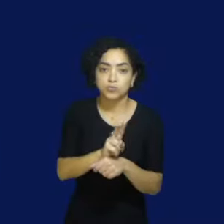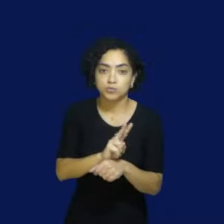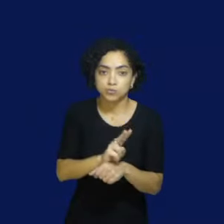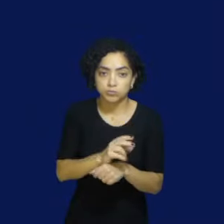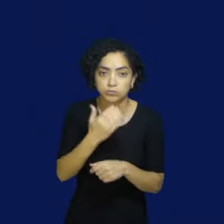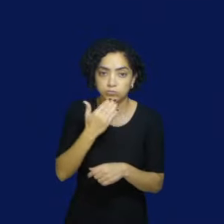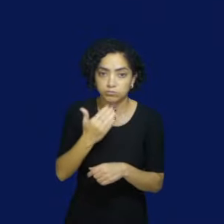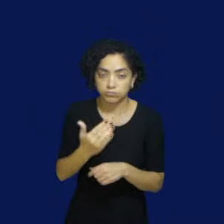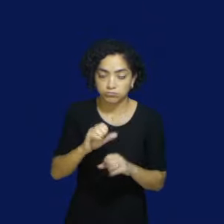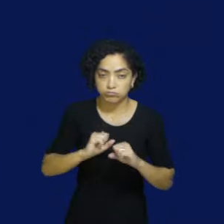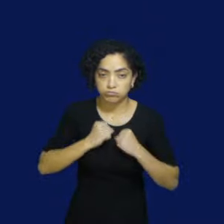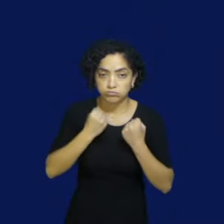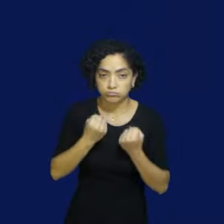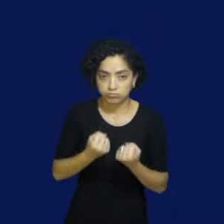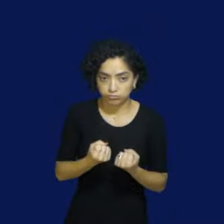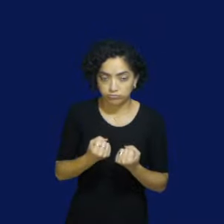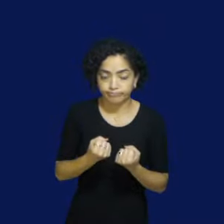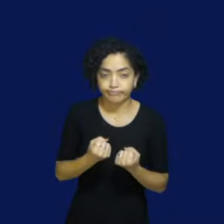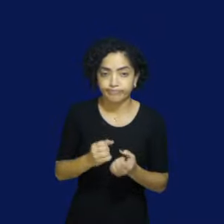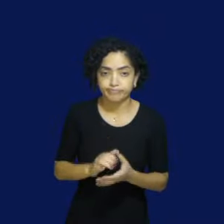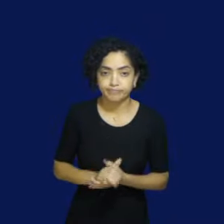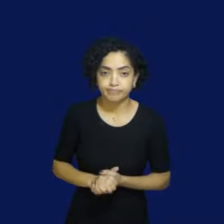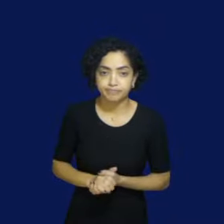empreenda esforços para